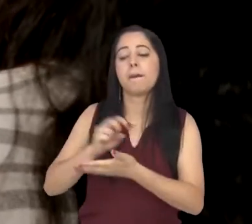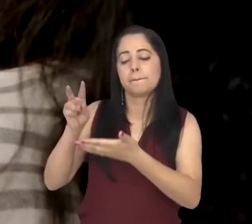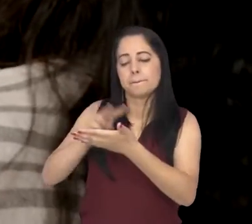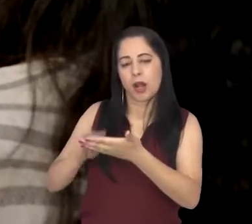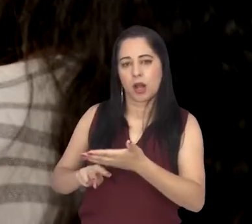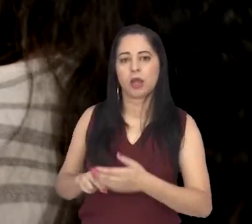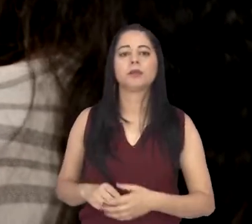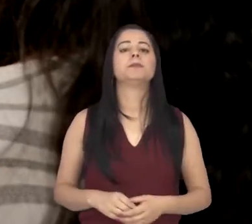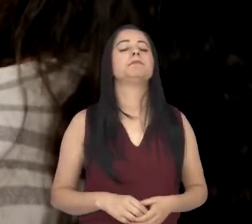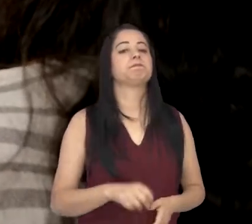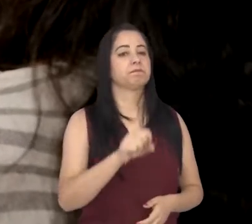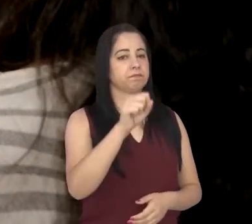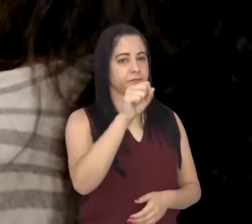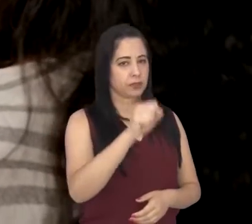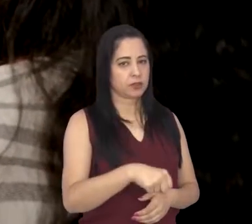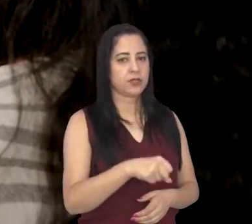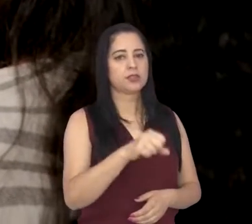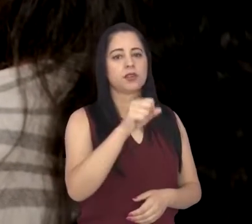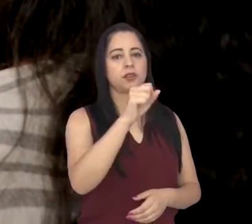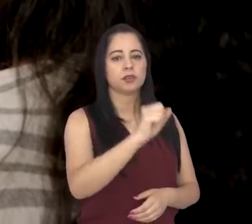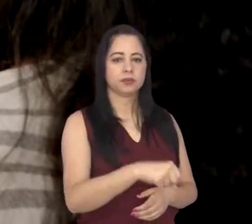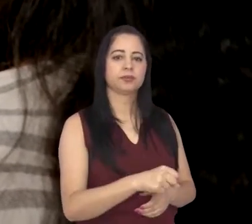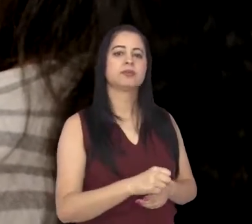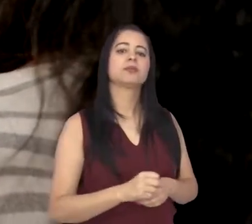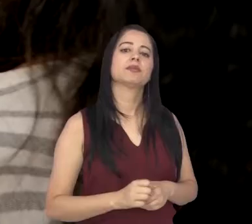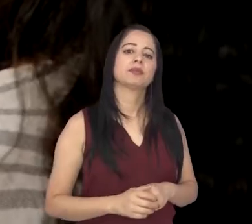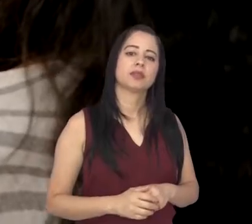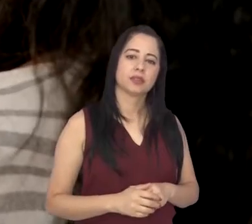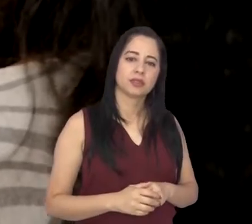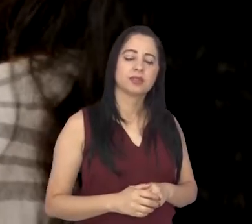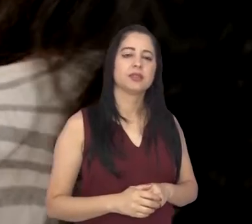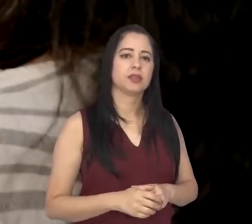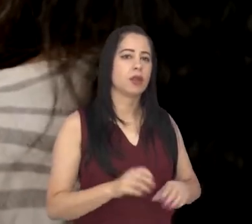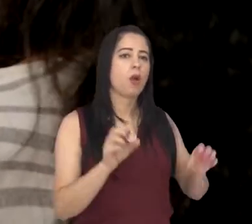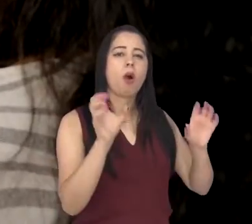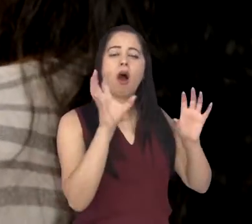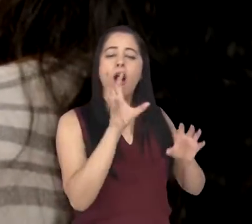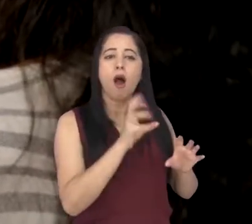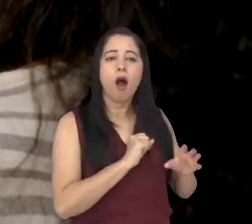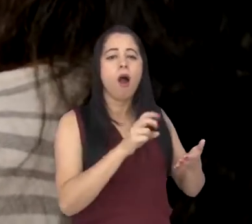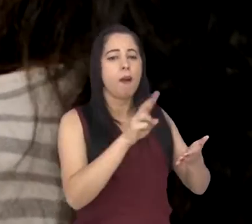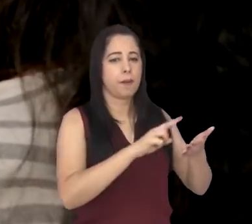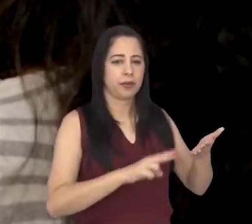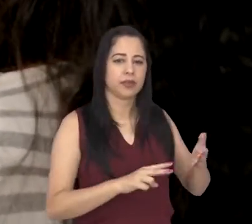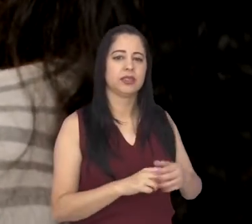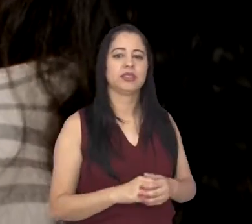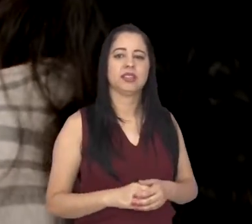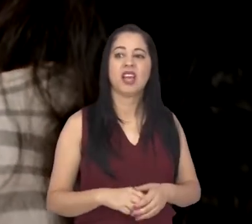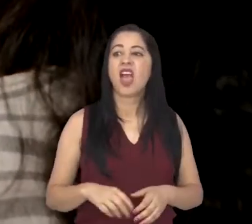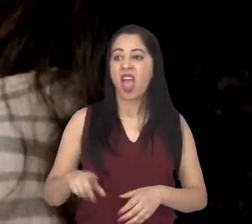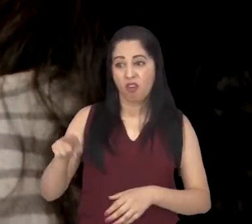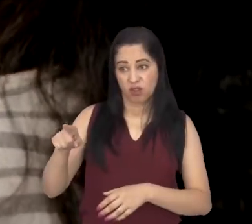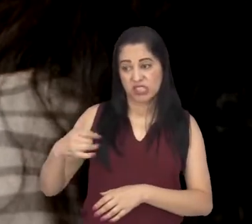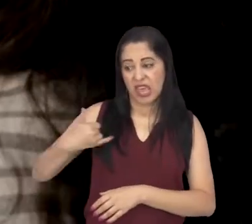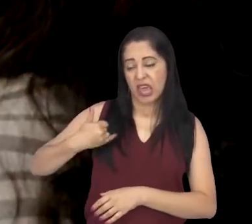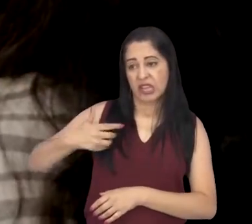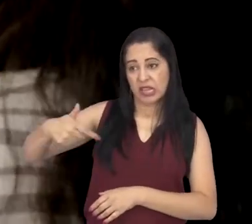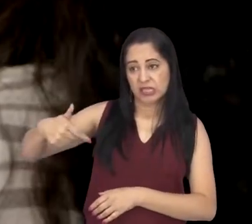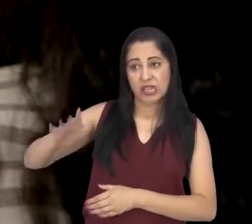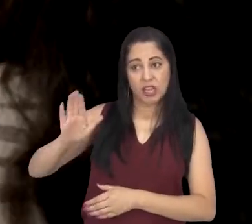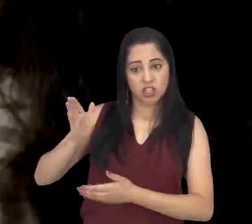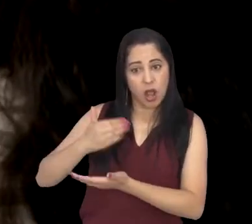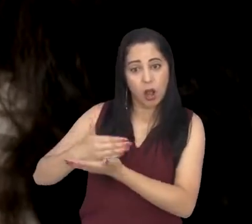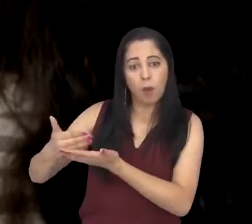motivos com que eu me tenha levado, talvez, ao jornalismo. Então, eu era meio CDF em todas as